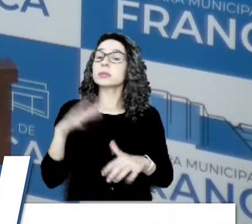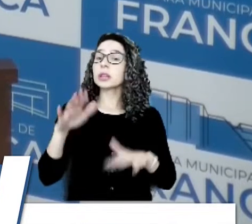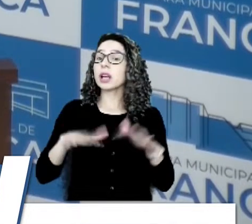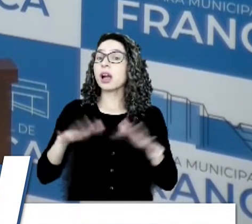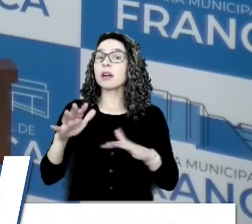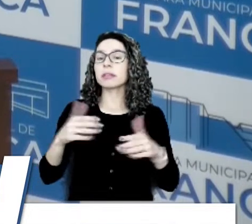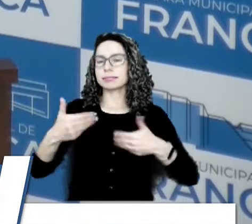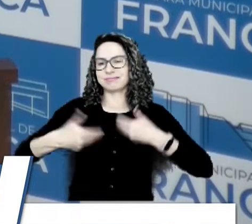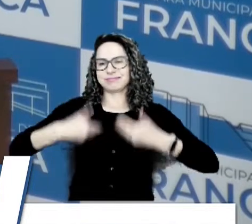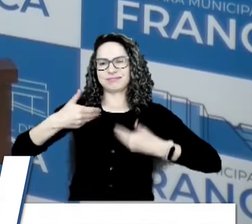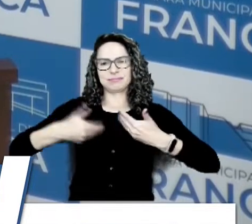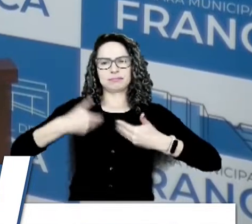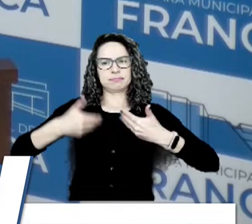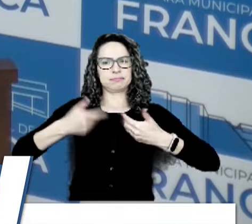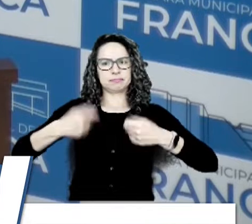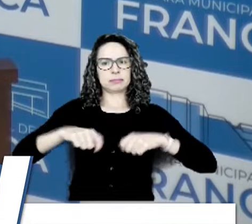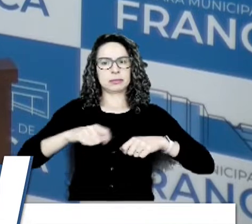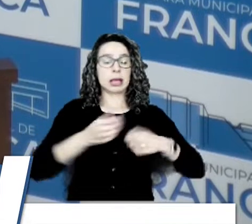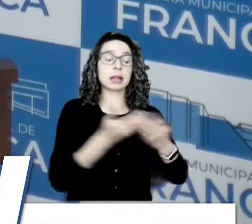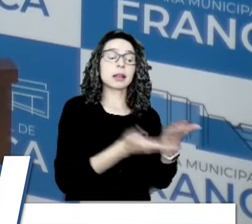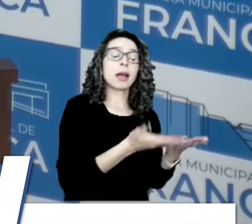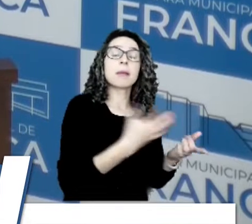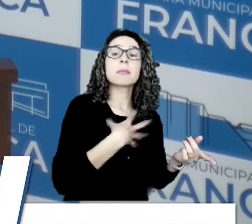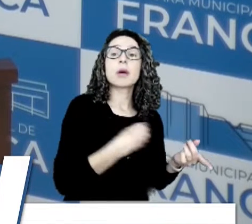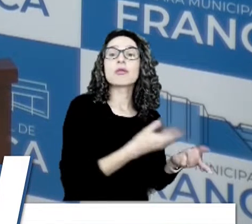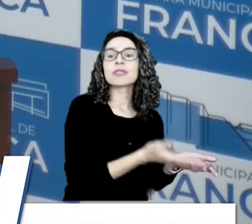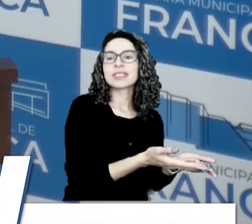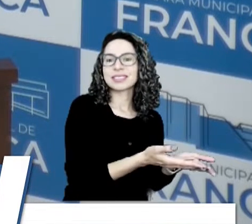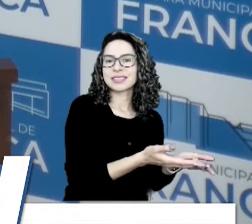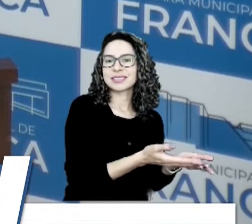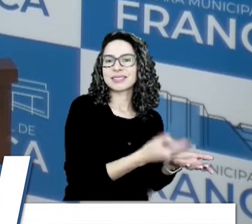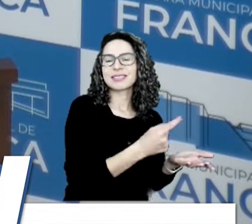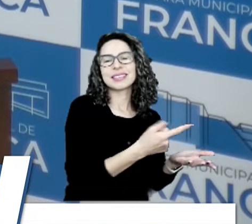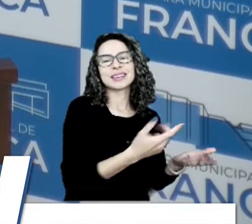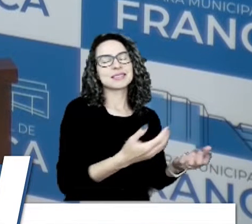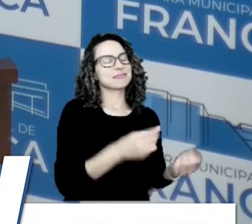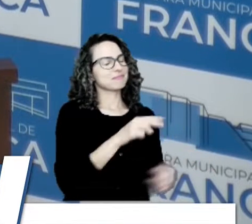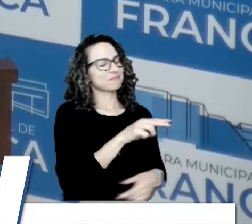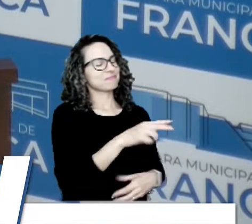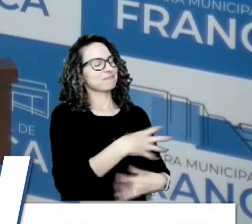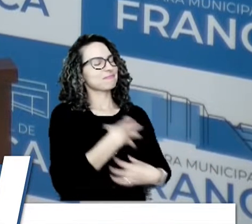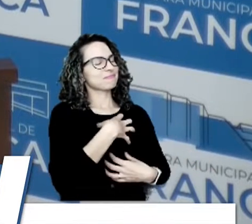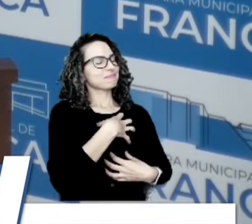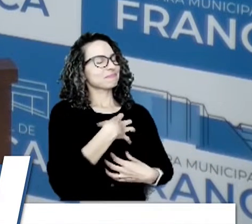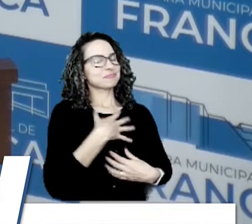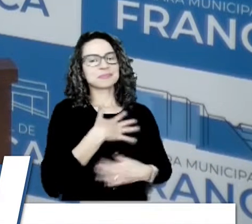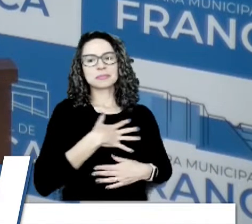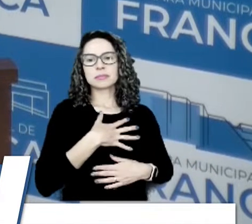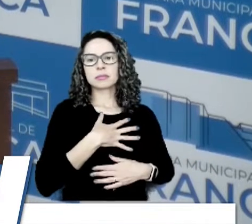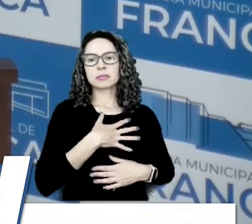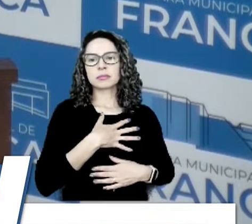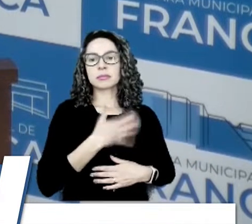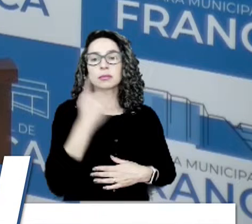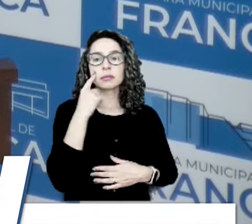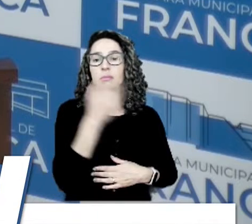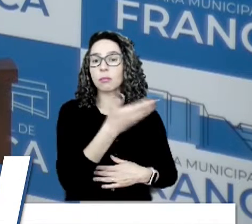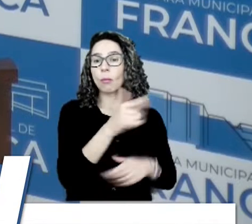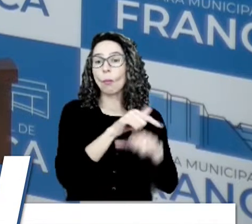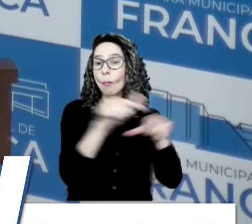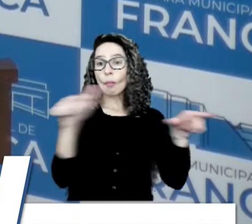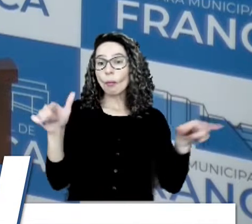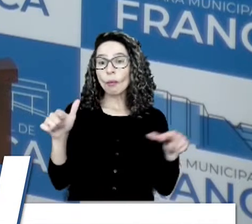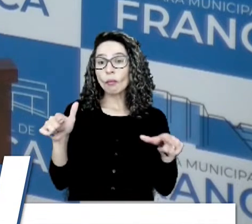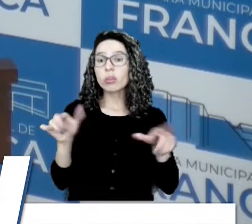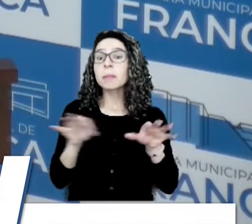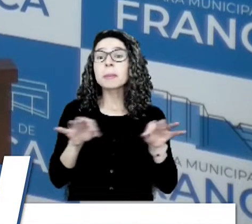bem, trate bem do meu filho, que é a recompensa às vezes que nós temos. E nós não tivemos nada,